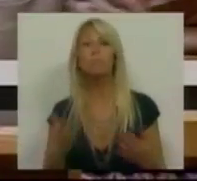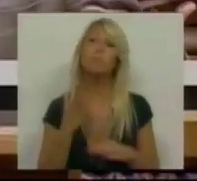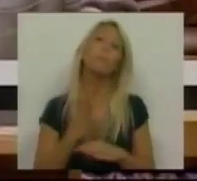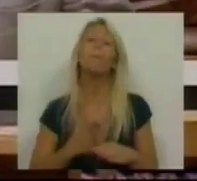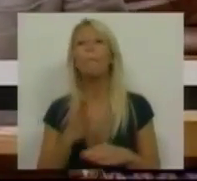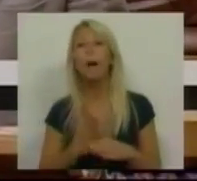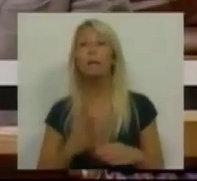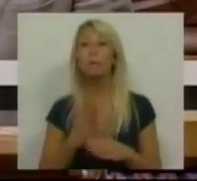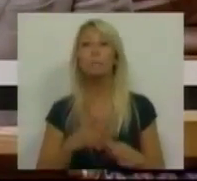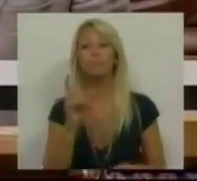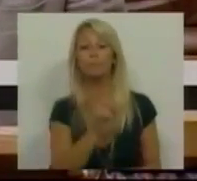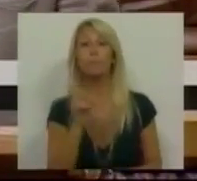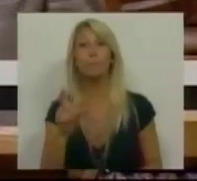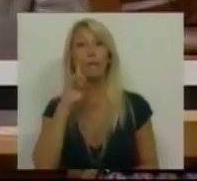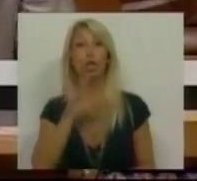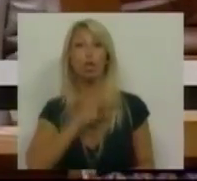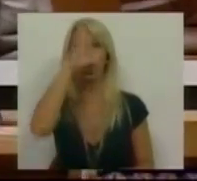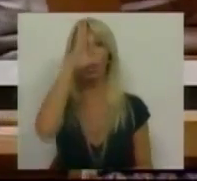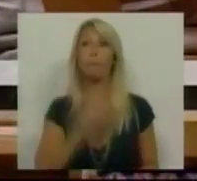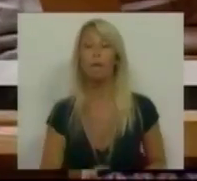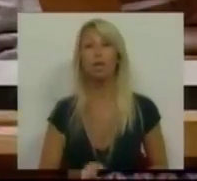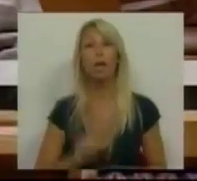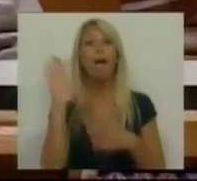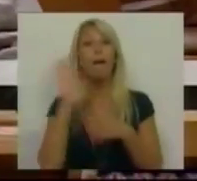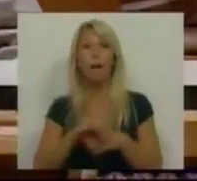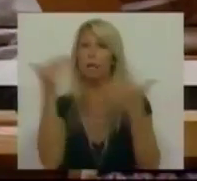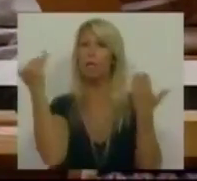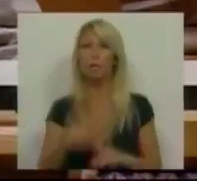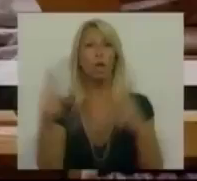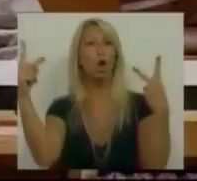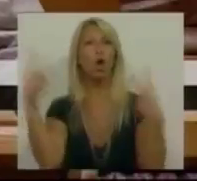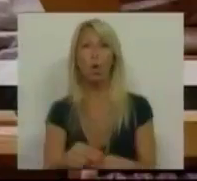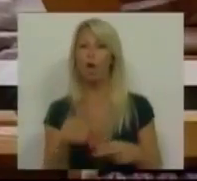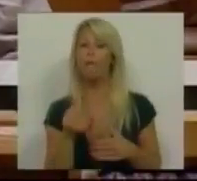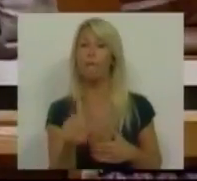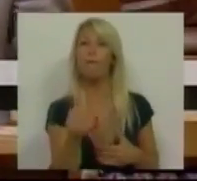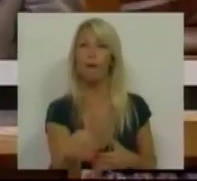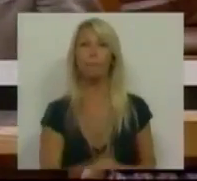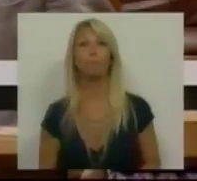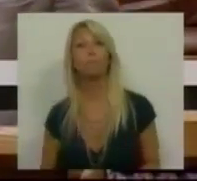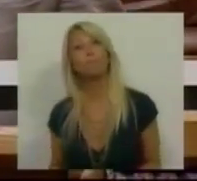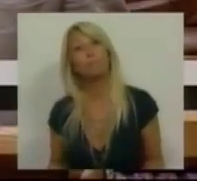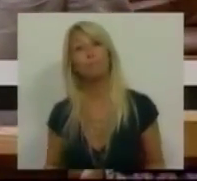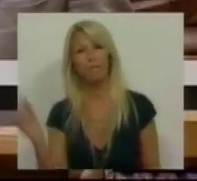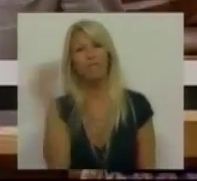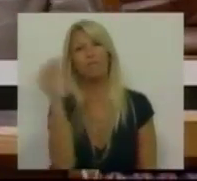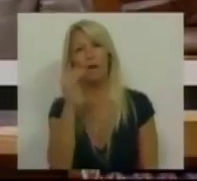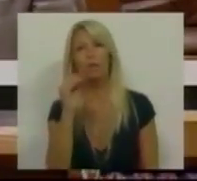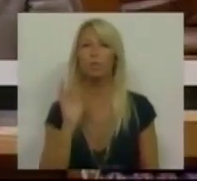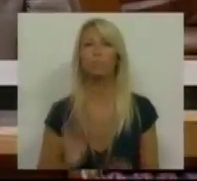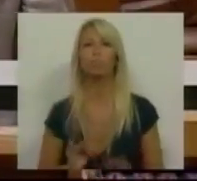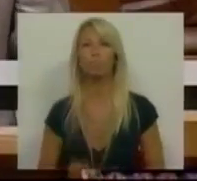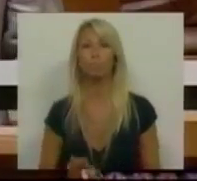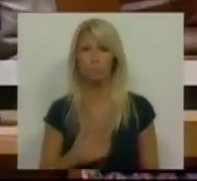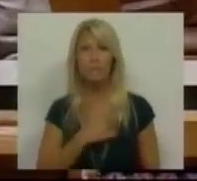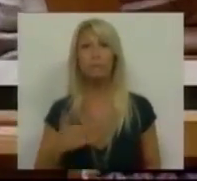da palavra que se dava à Sra. Ministra, a carta dos limites dos cortes que iriam existir. Nada mais falso. Só na